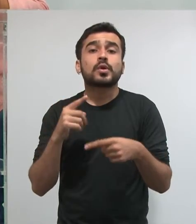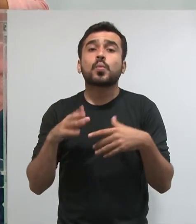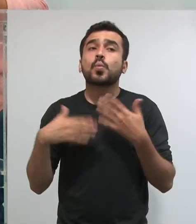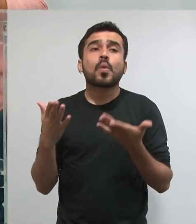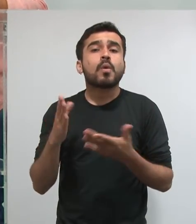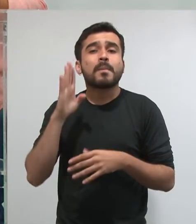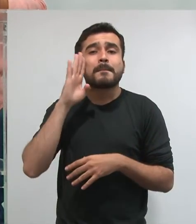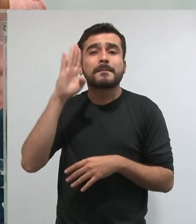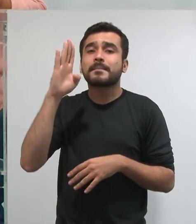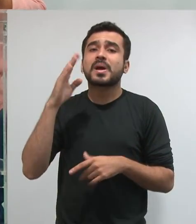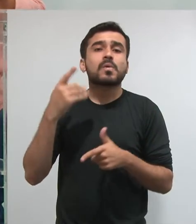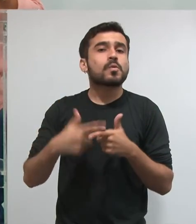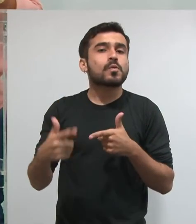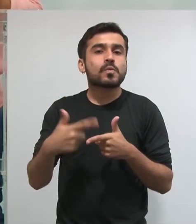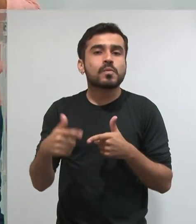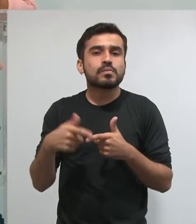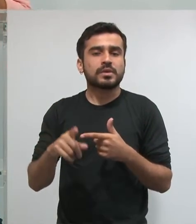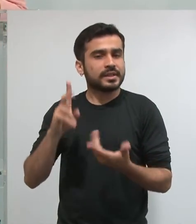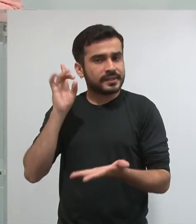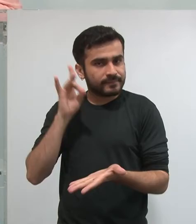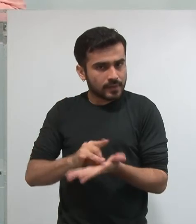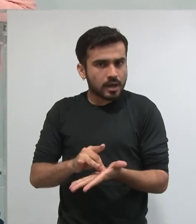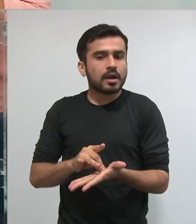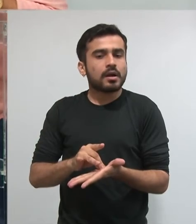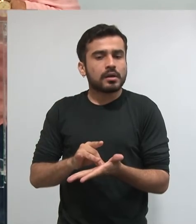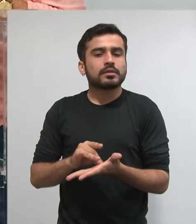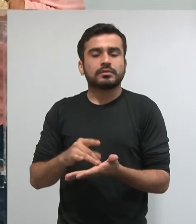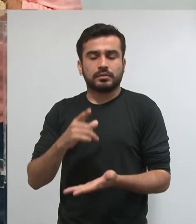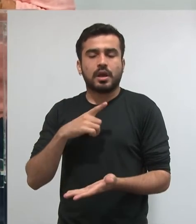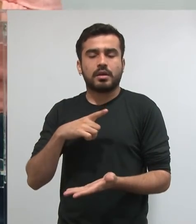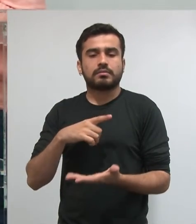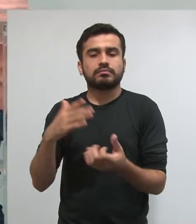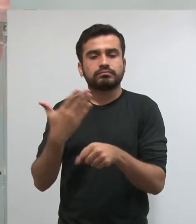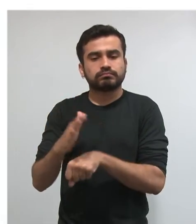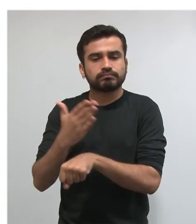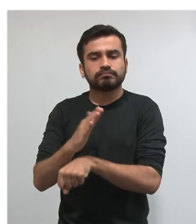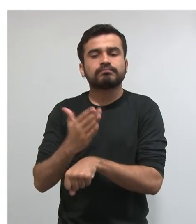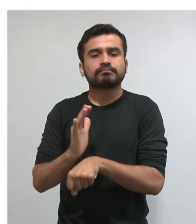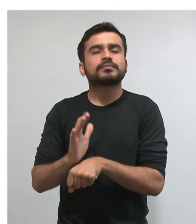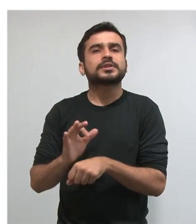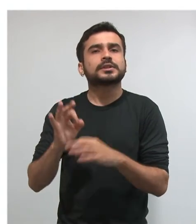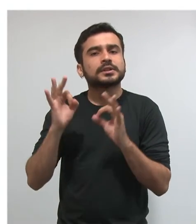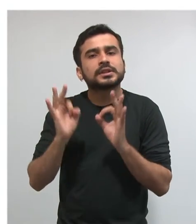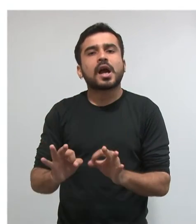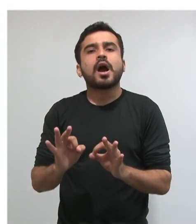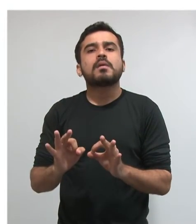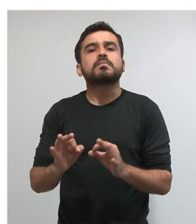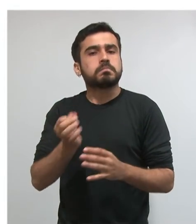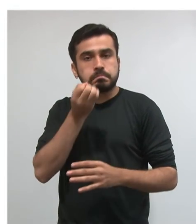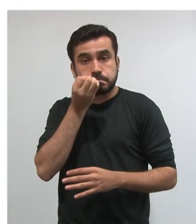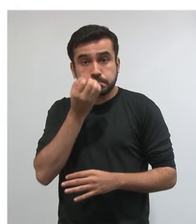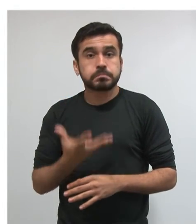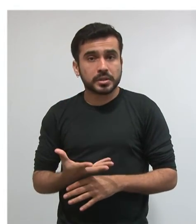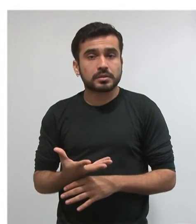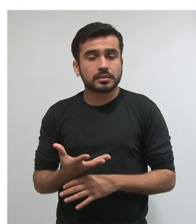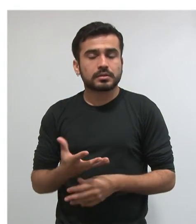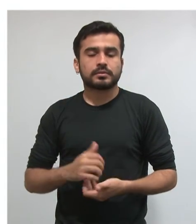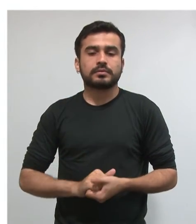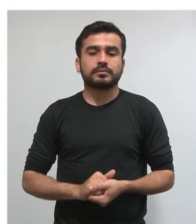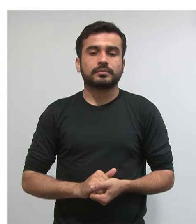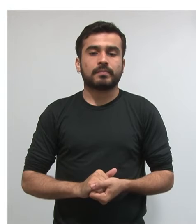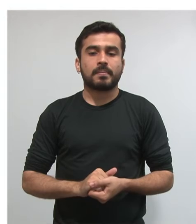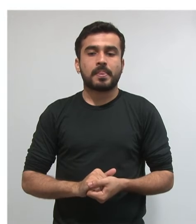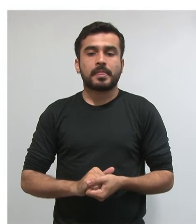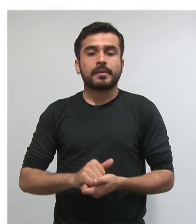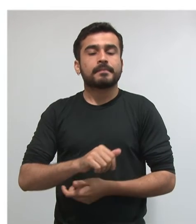daquele problema, para poder, de fato, você ter aí uma atividade, de fato, efetiva em relação ao monitoramento.